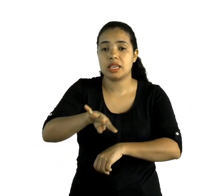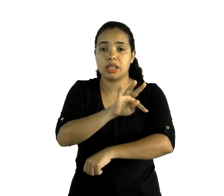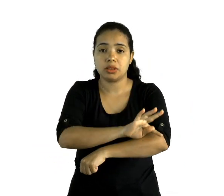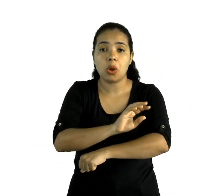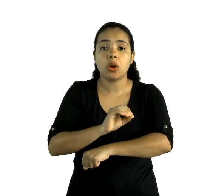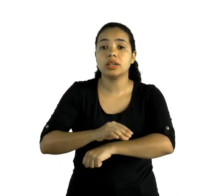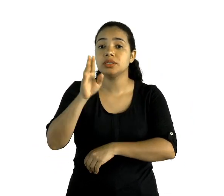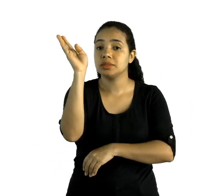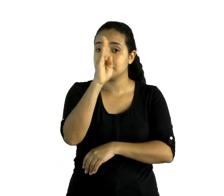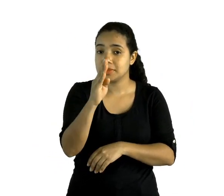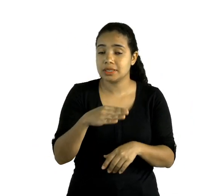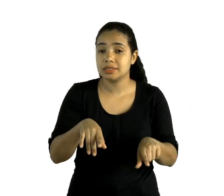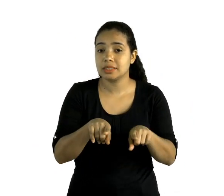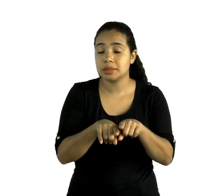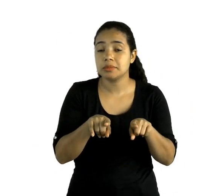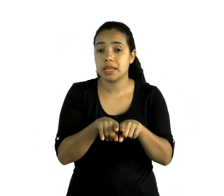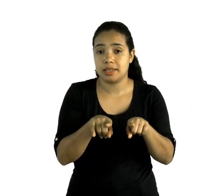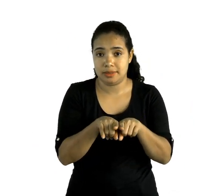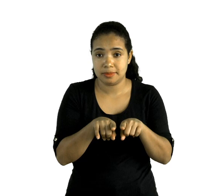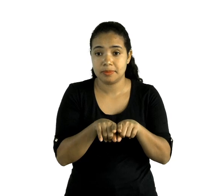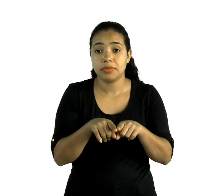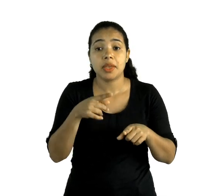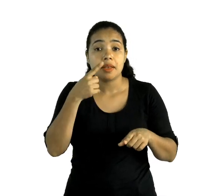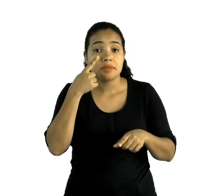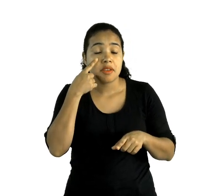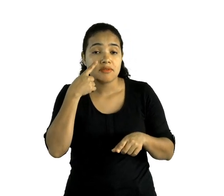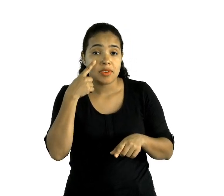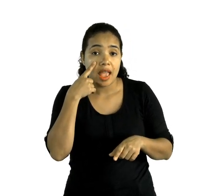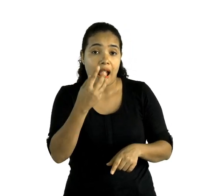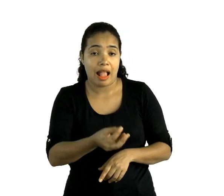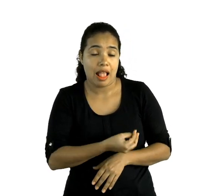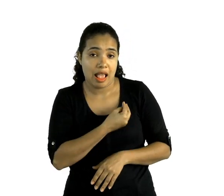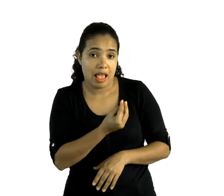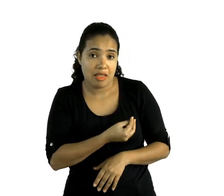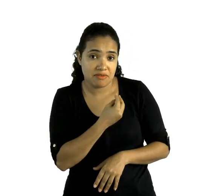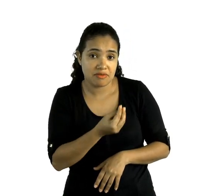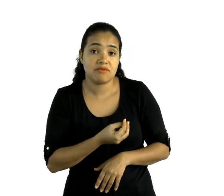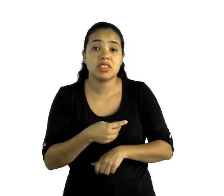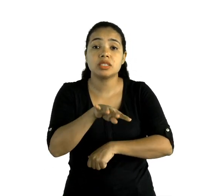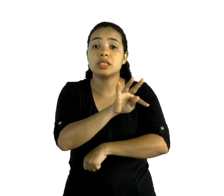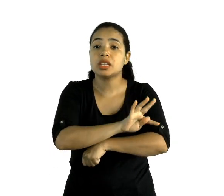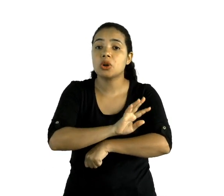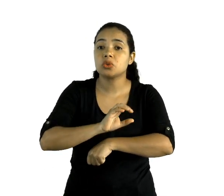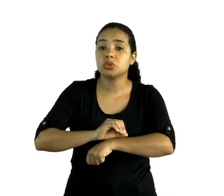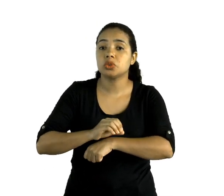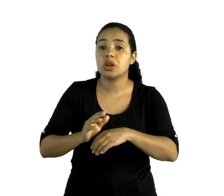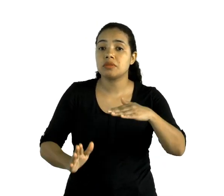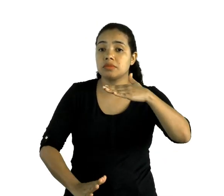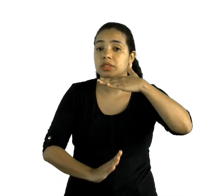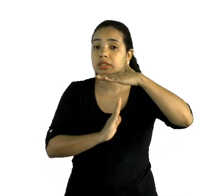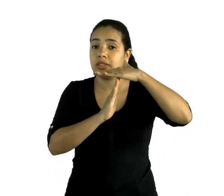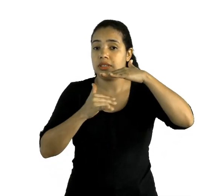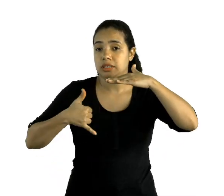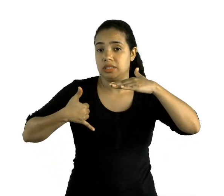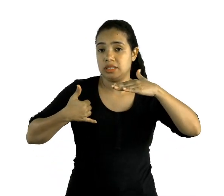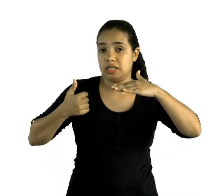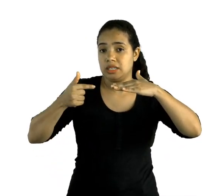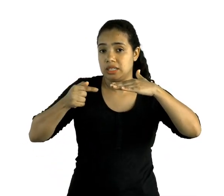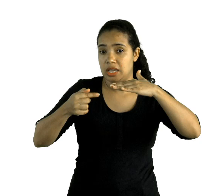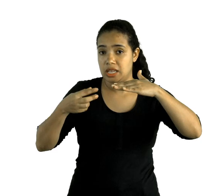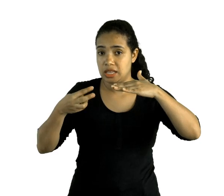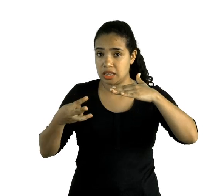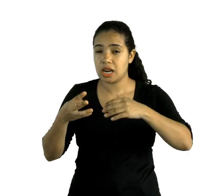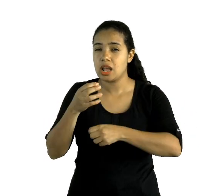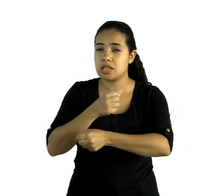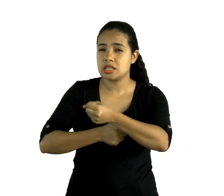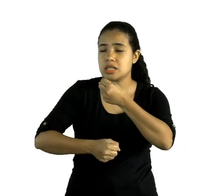Brasil. Se nós observarmos, a nossa expectativa de vida no estado do Tocantins era de apenas 73 anos, se comparado que no ano